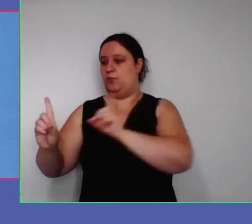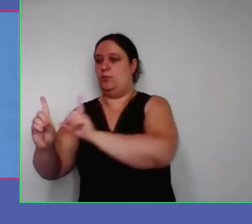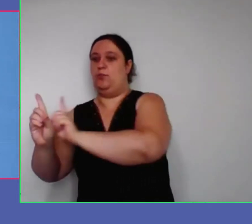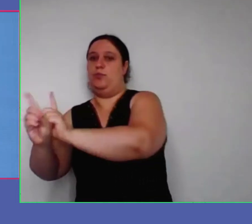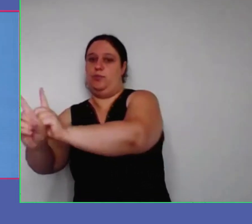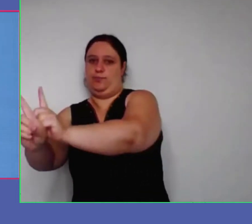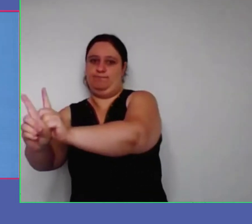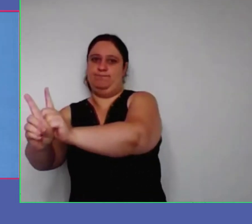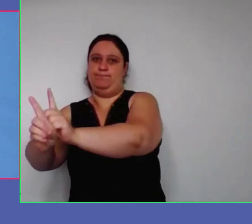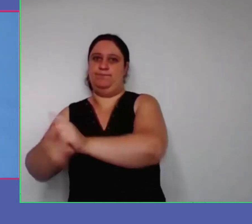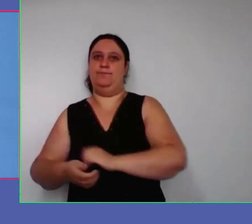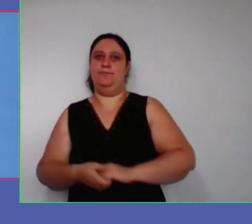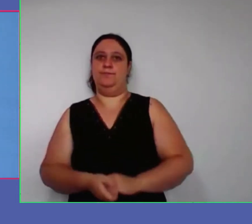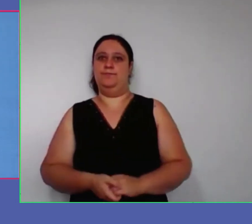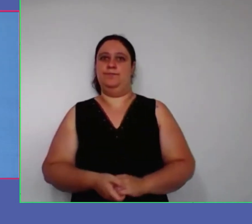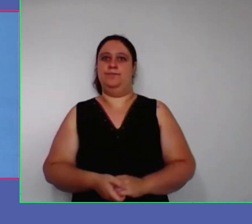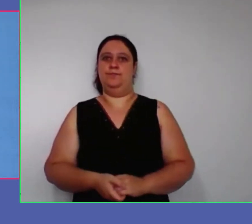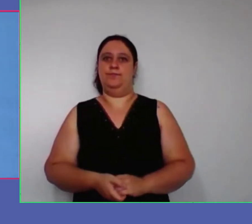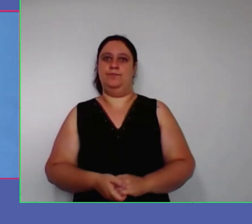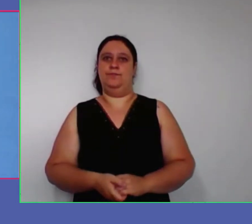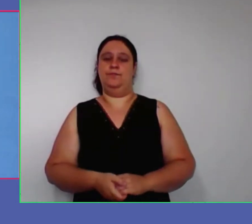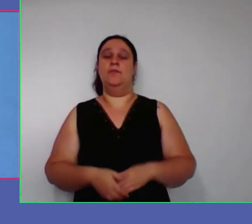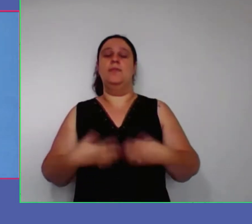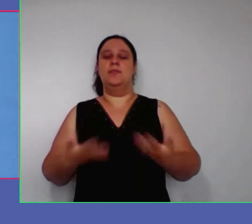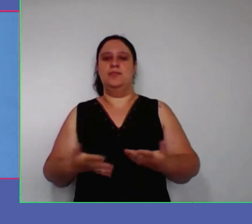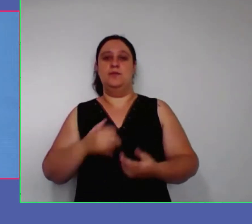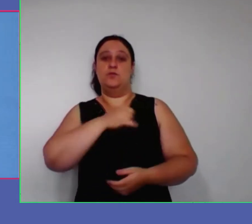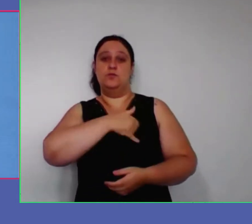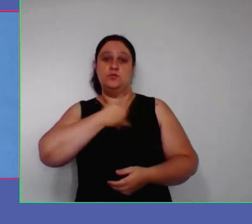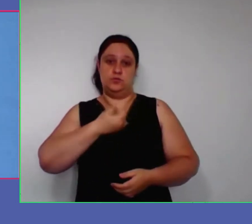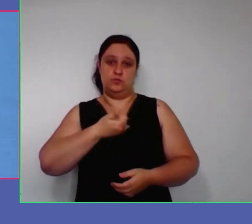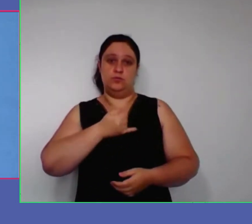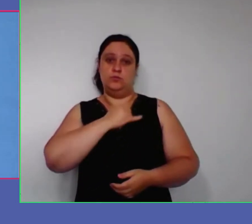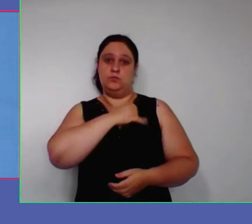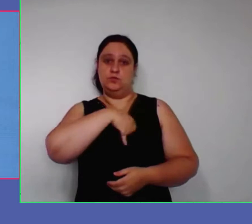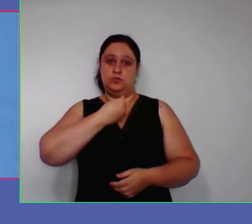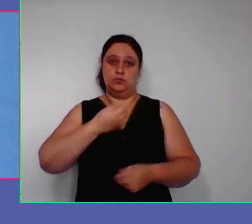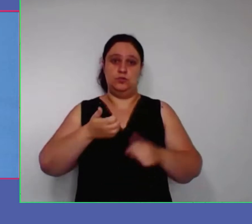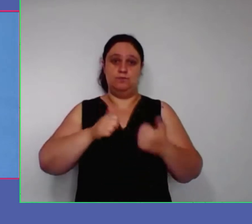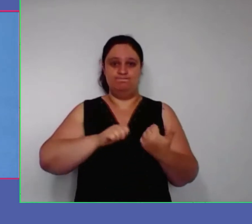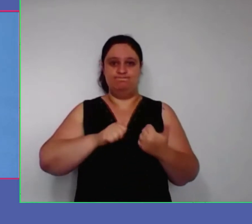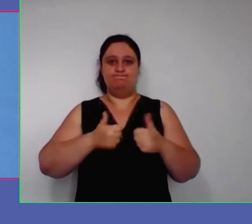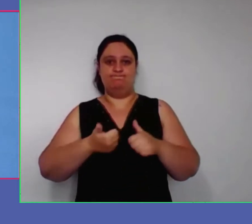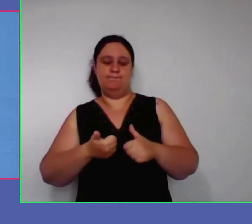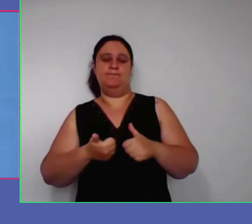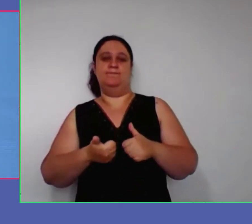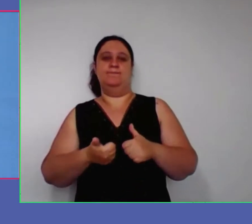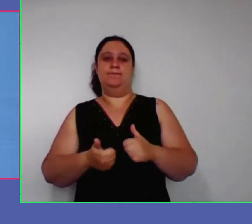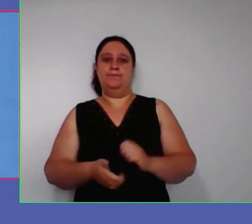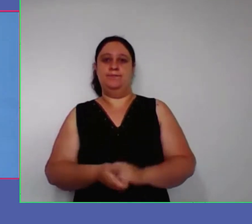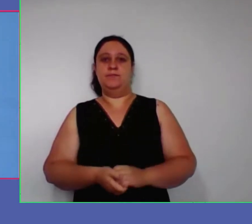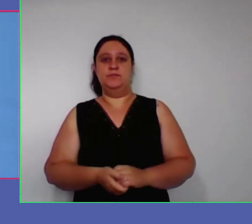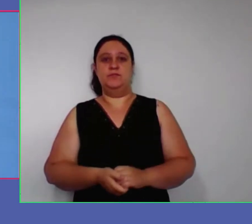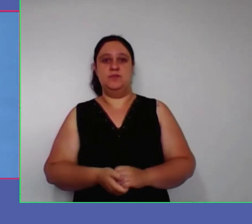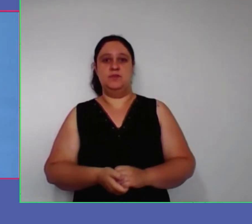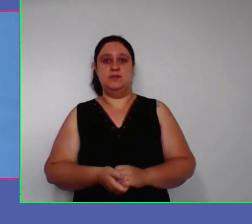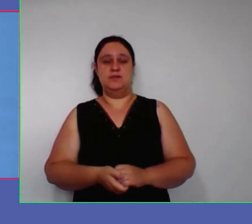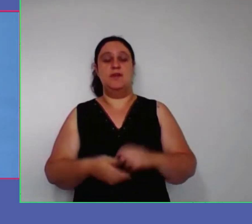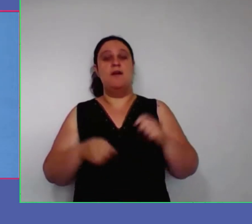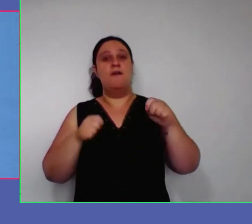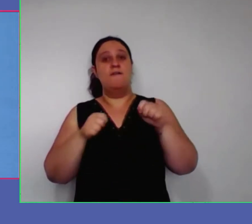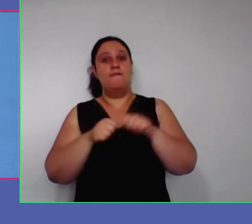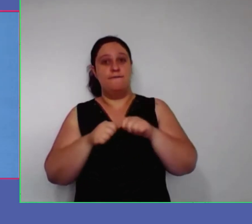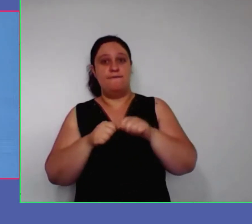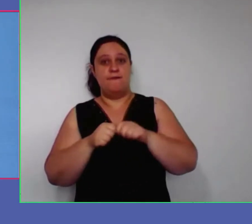Irmão, João Batista, ele fez exatamente aquilo que Deus encarregou